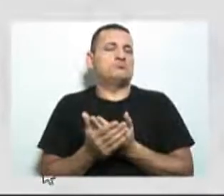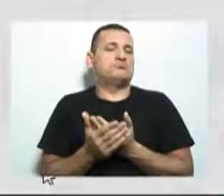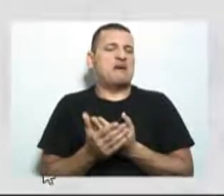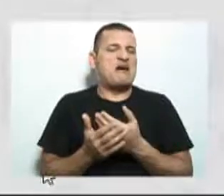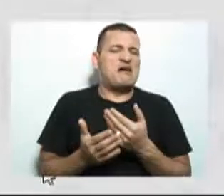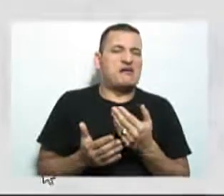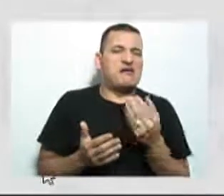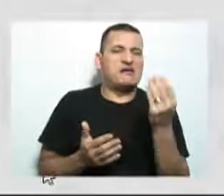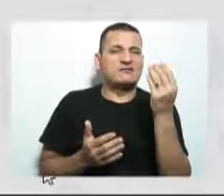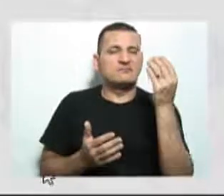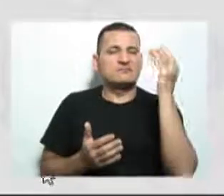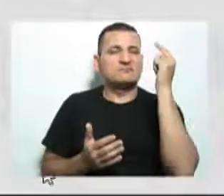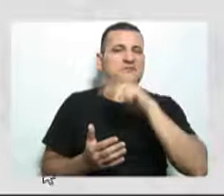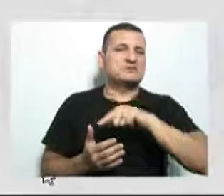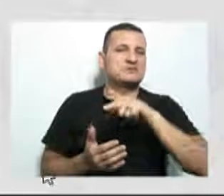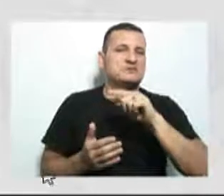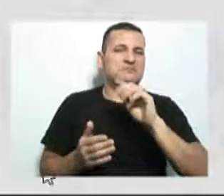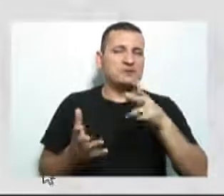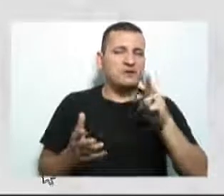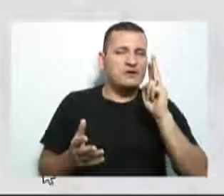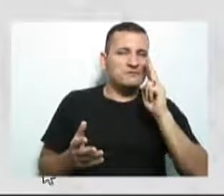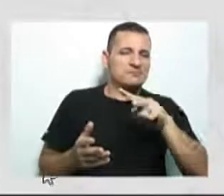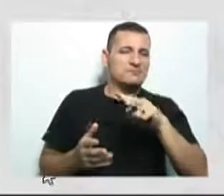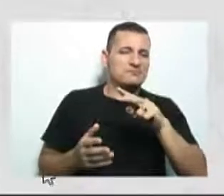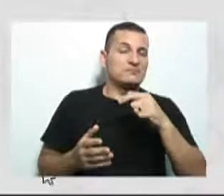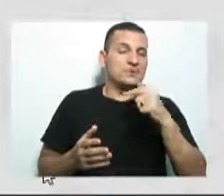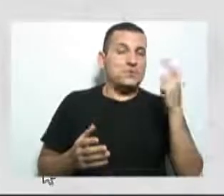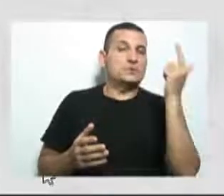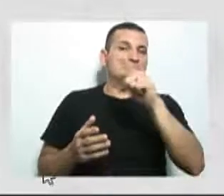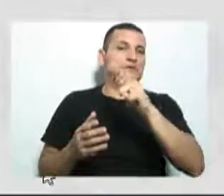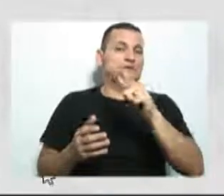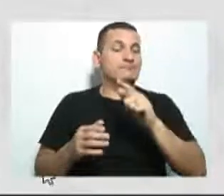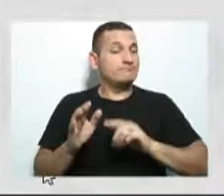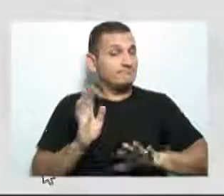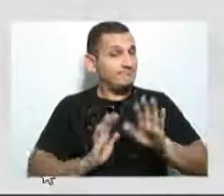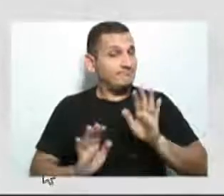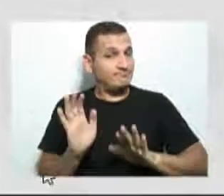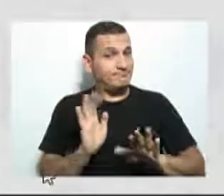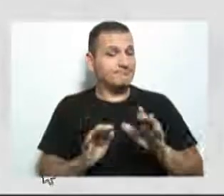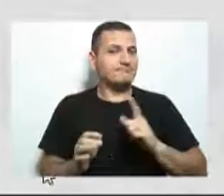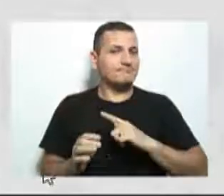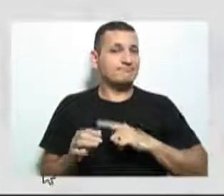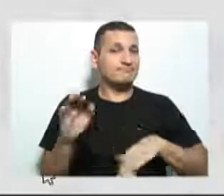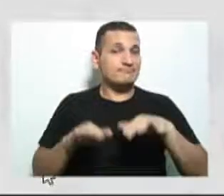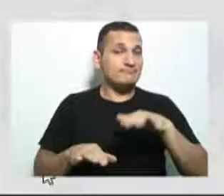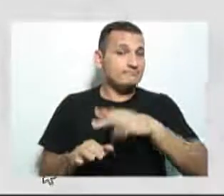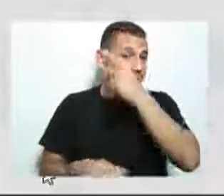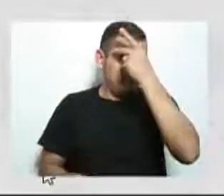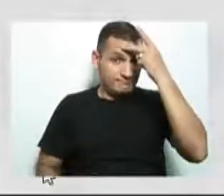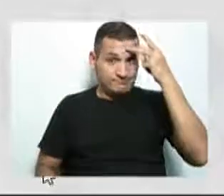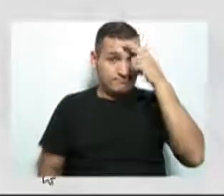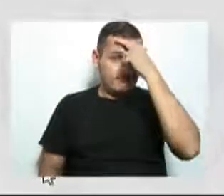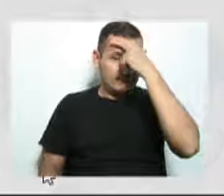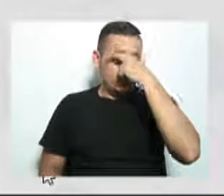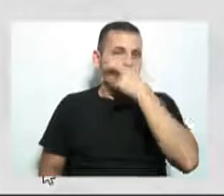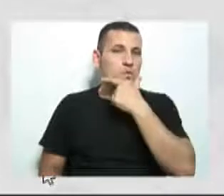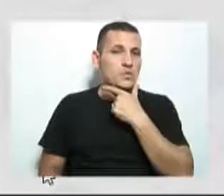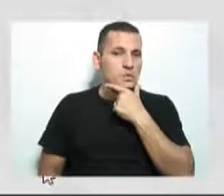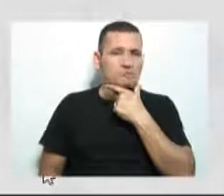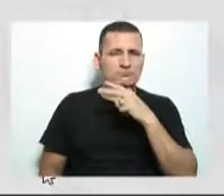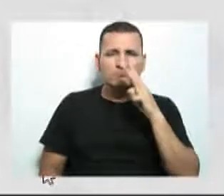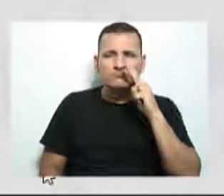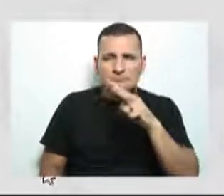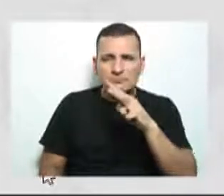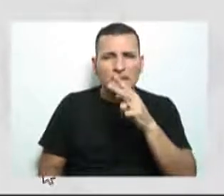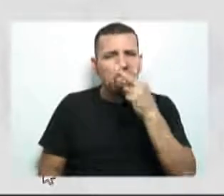ser moleza. Já vê pela cara ali que eu vou conseguir. Cuidado, hein? Tem pessoas que pela aparência,